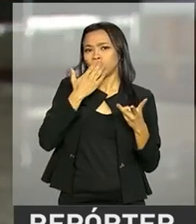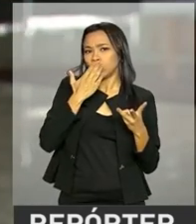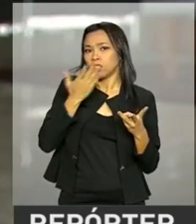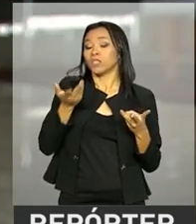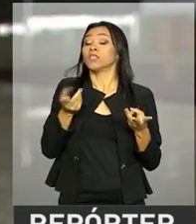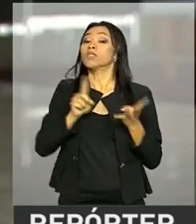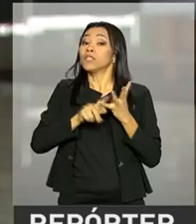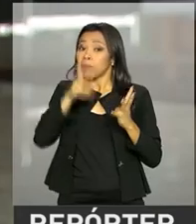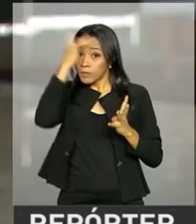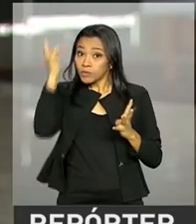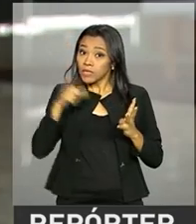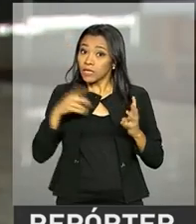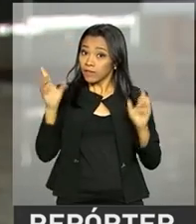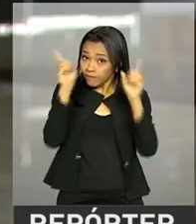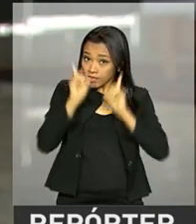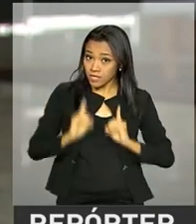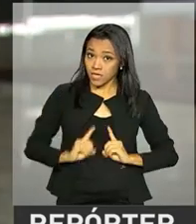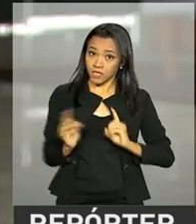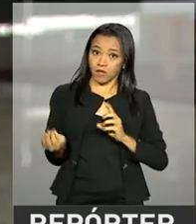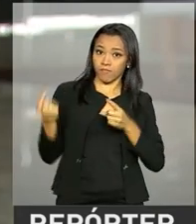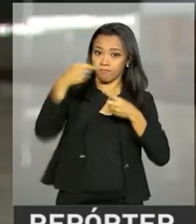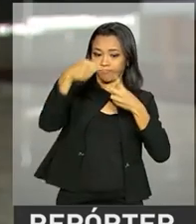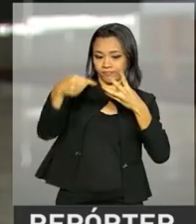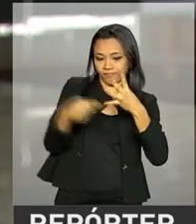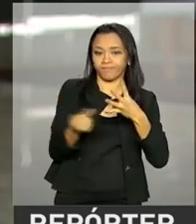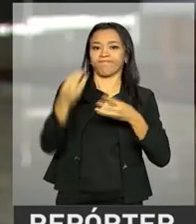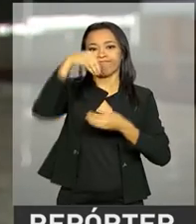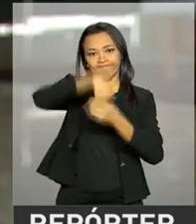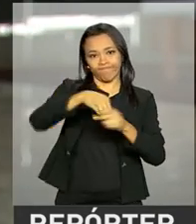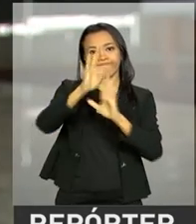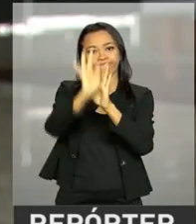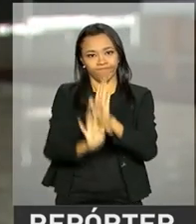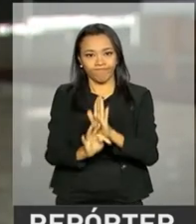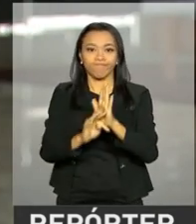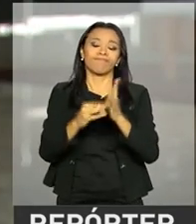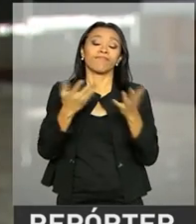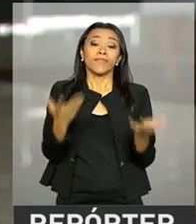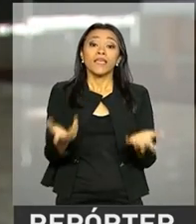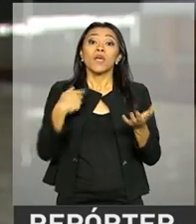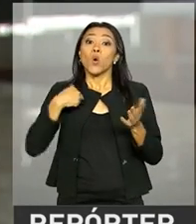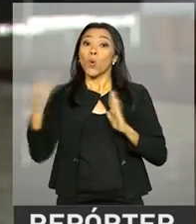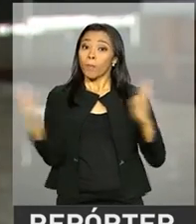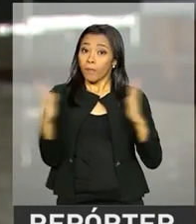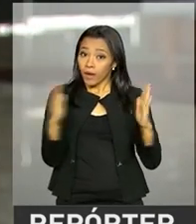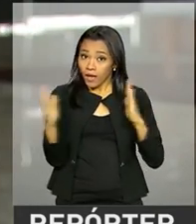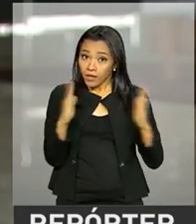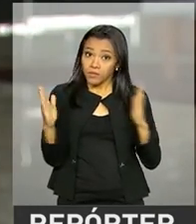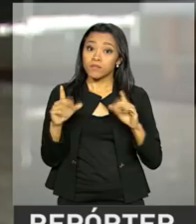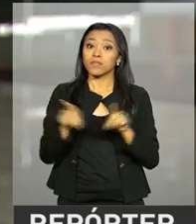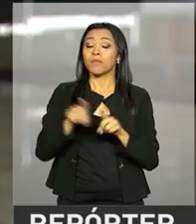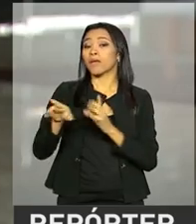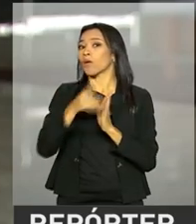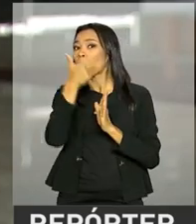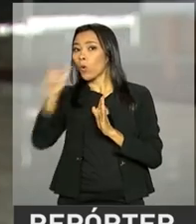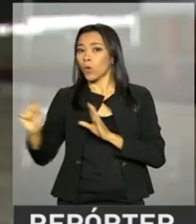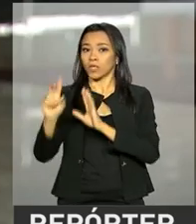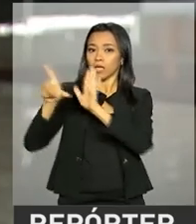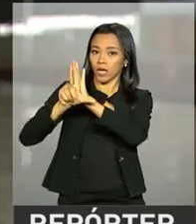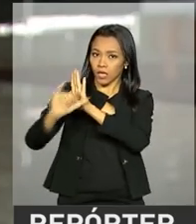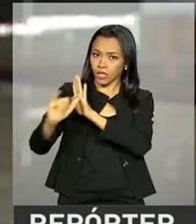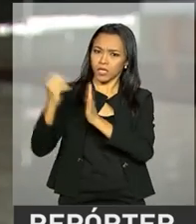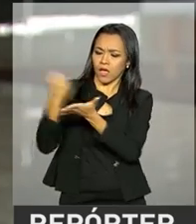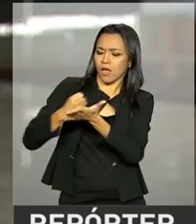deficiência o outro projeto sancionado pelo presidente Michel Temer determina que o prazo para o registro de medicamentos cosméticos e